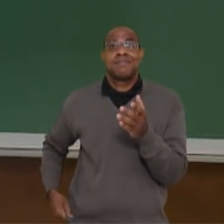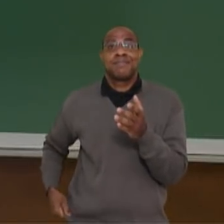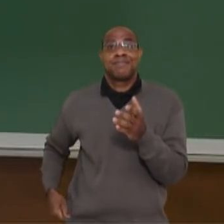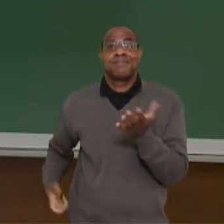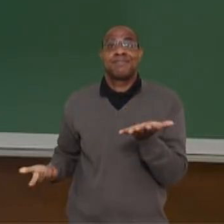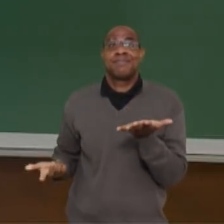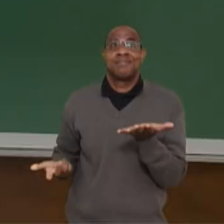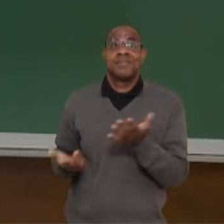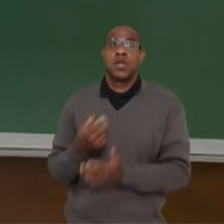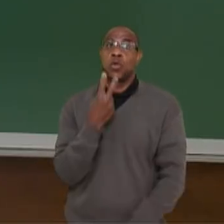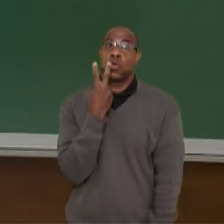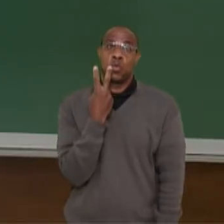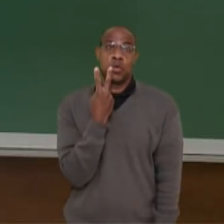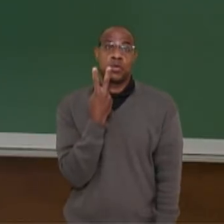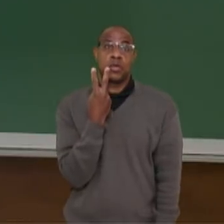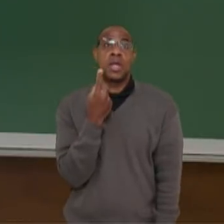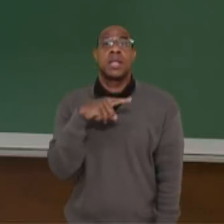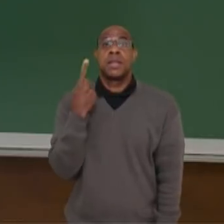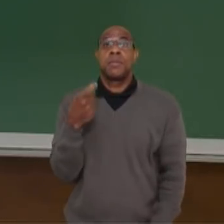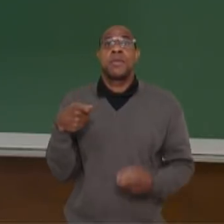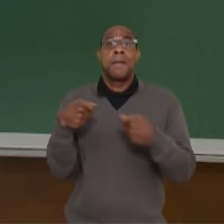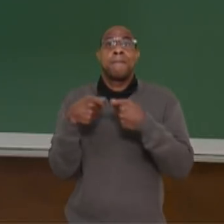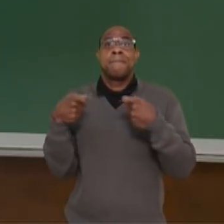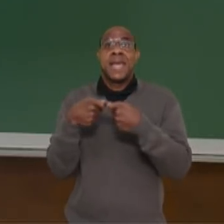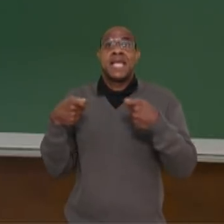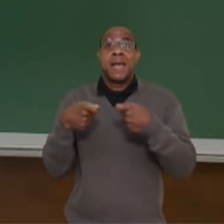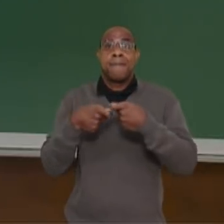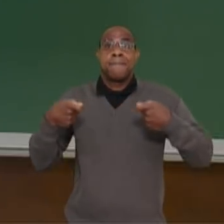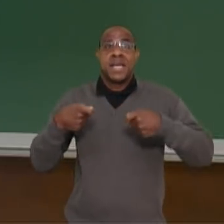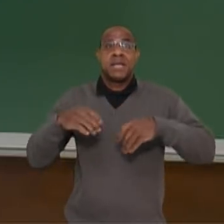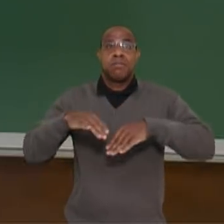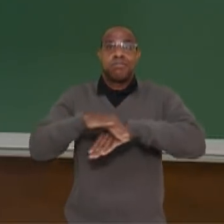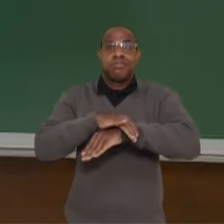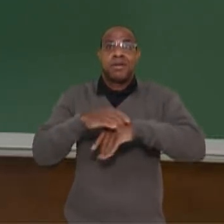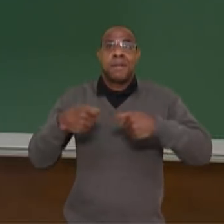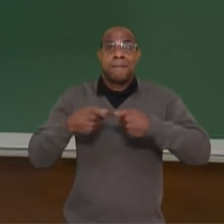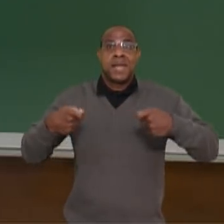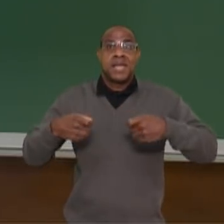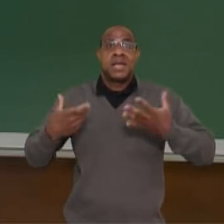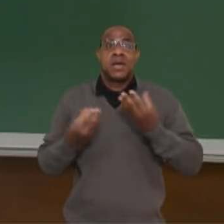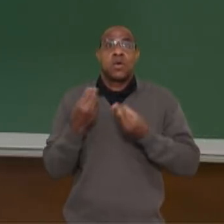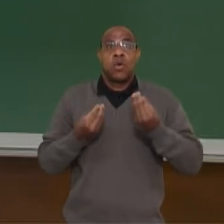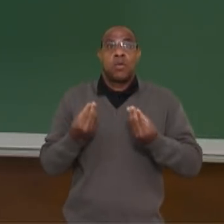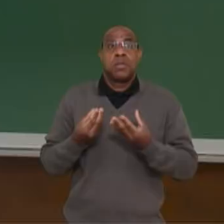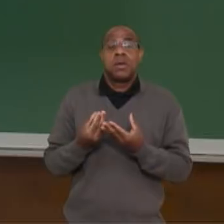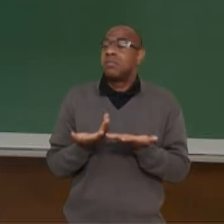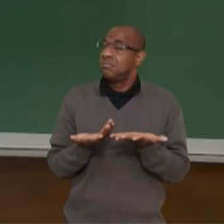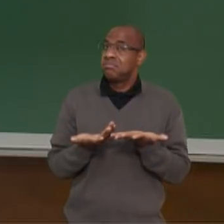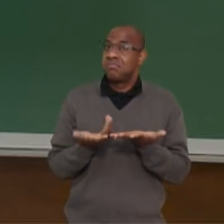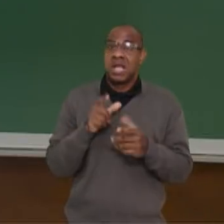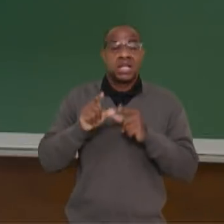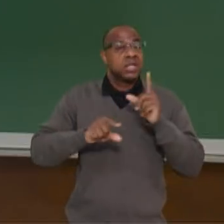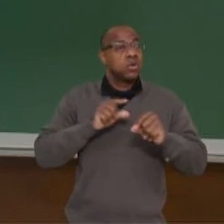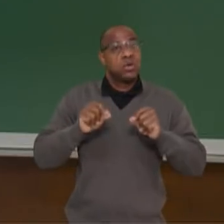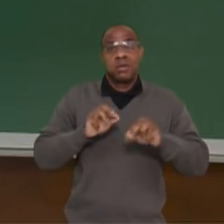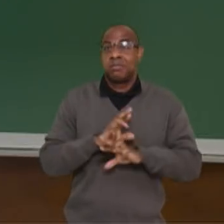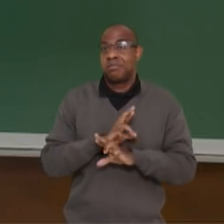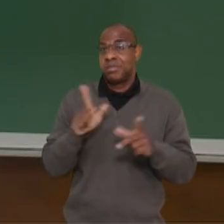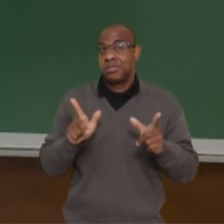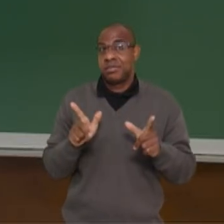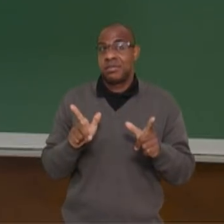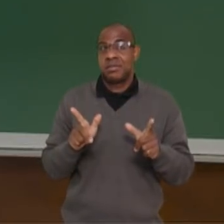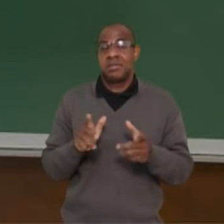2, certo? E quantos modelos de meião? 2 também. Note que as escolhas são independentes. A camisa